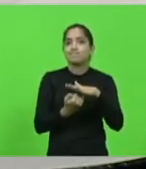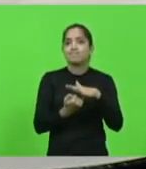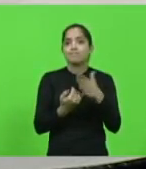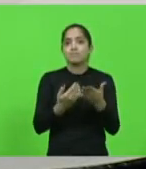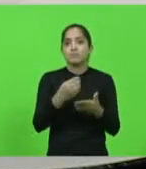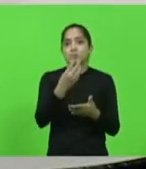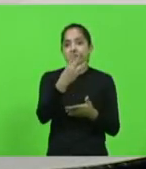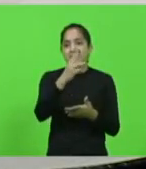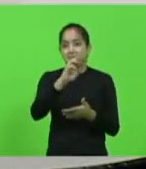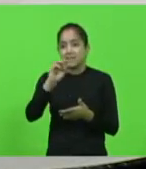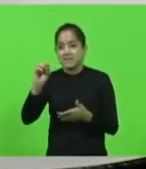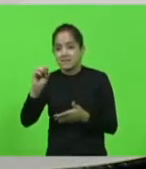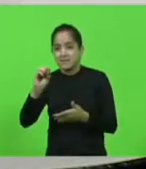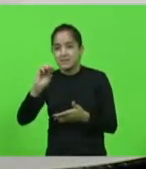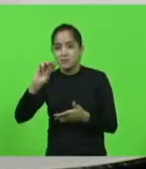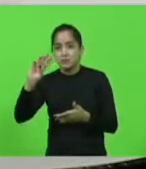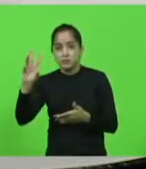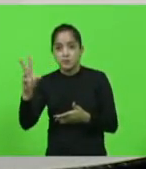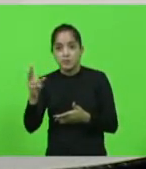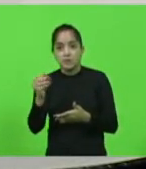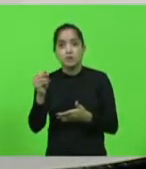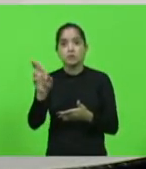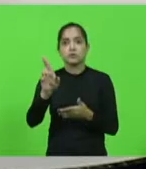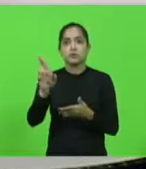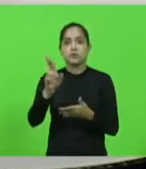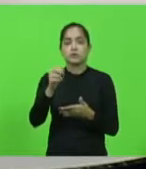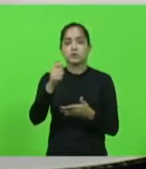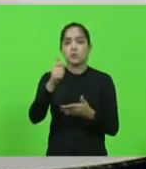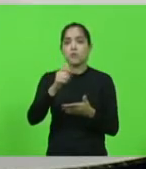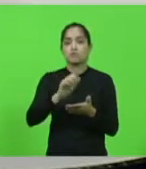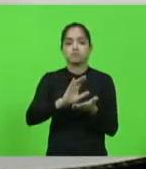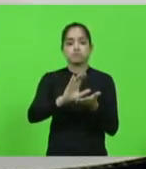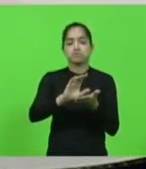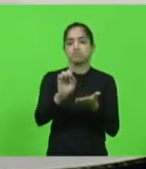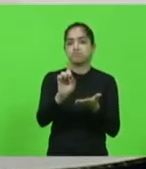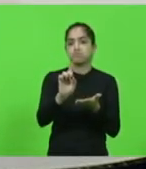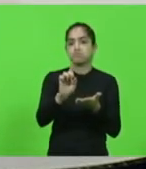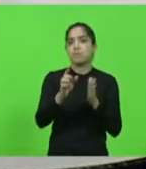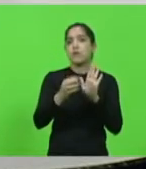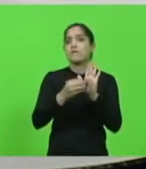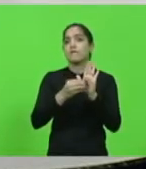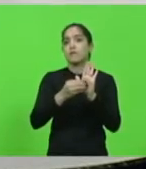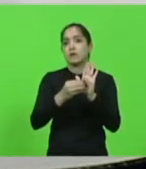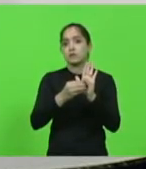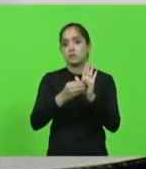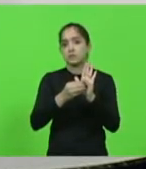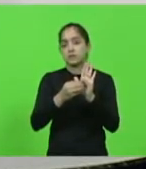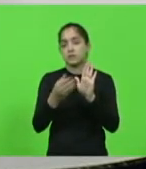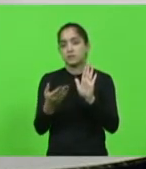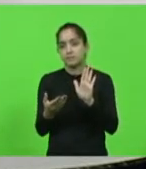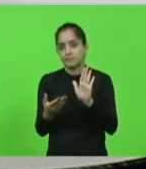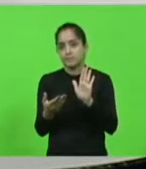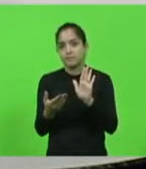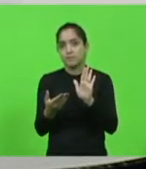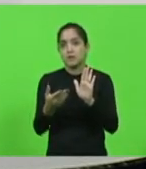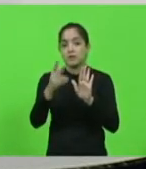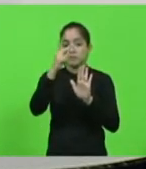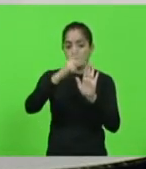ano passado em projetos. Por quê? Fundamentalmente por falta de conexão, por falta de